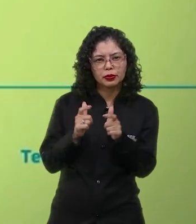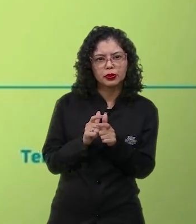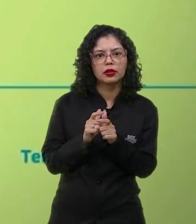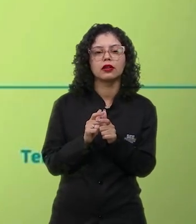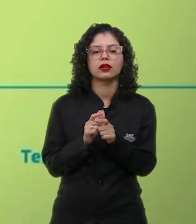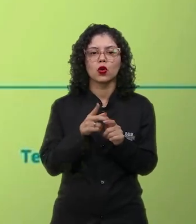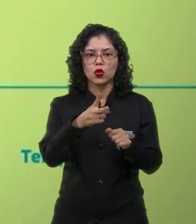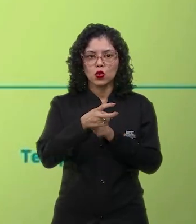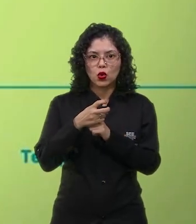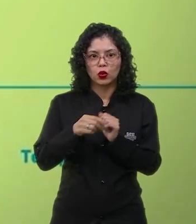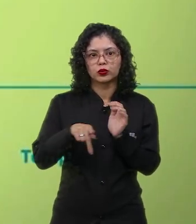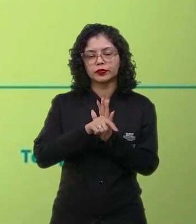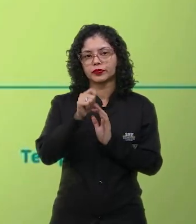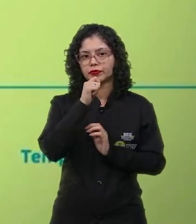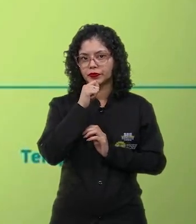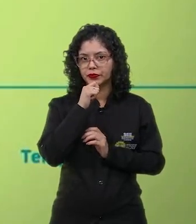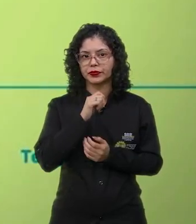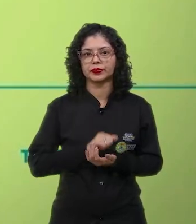de sucção.